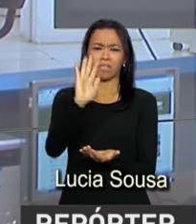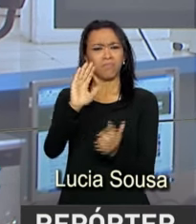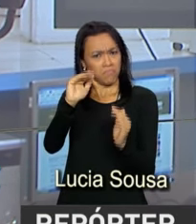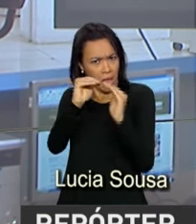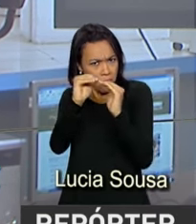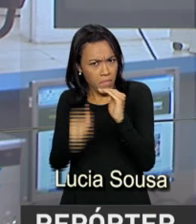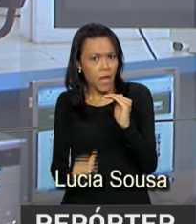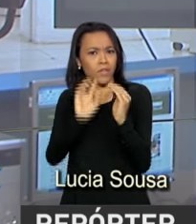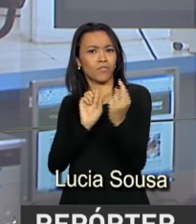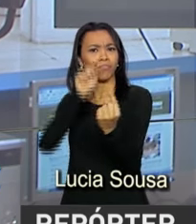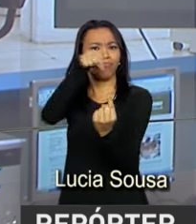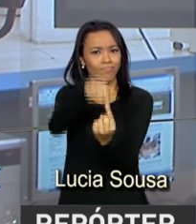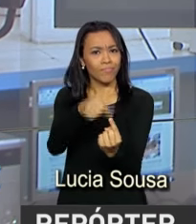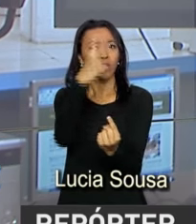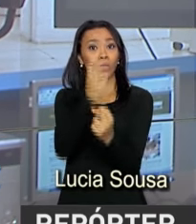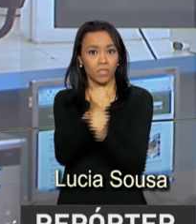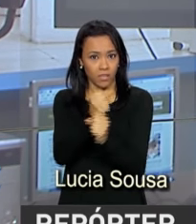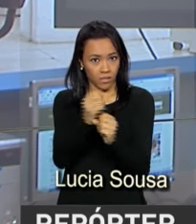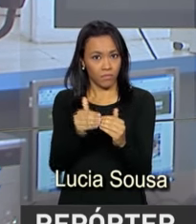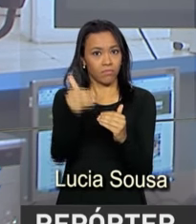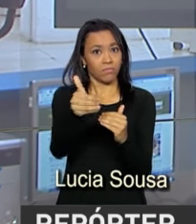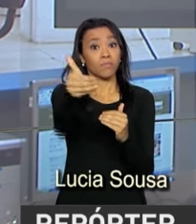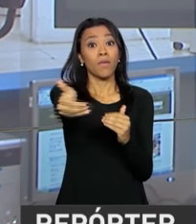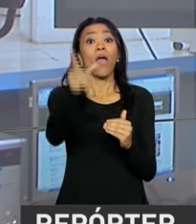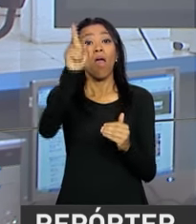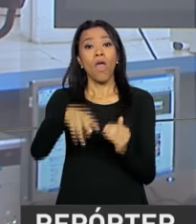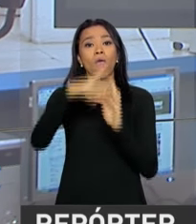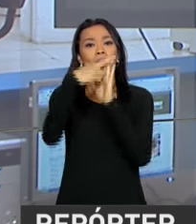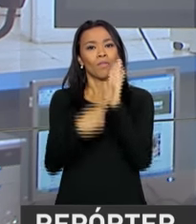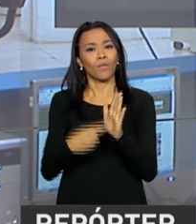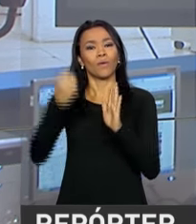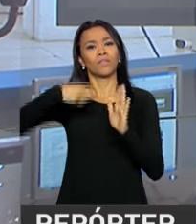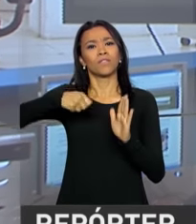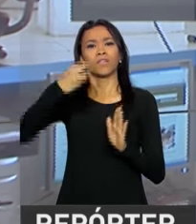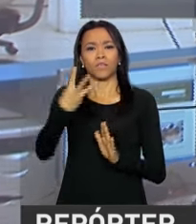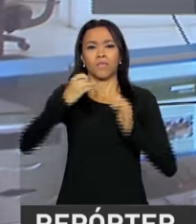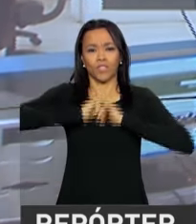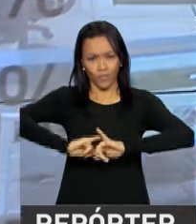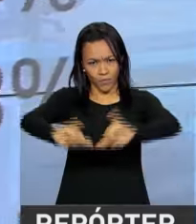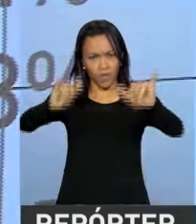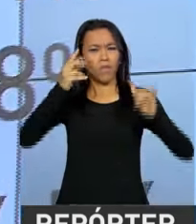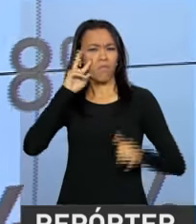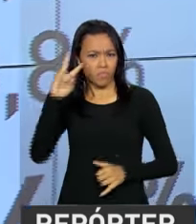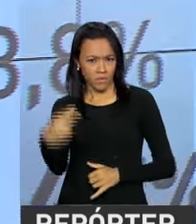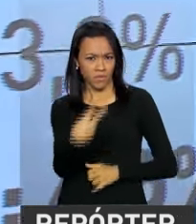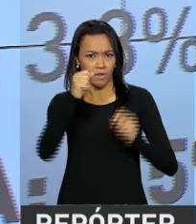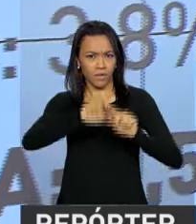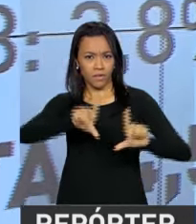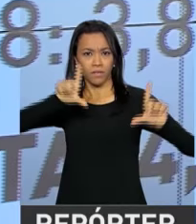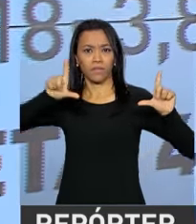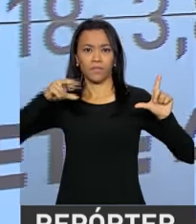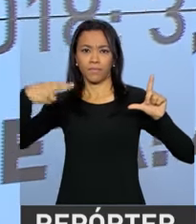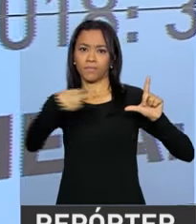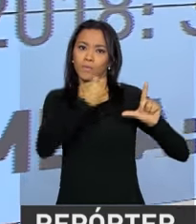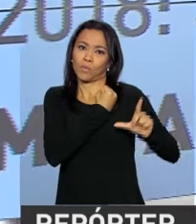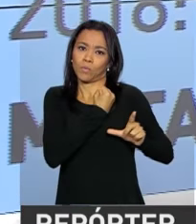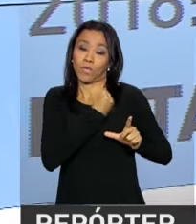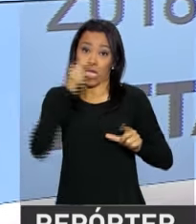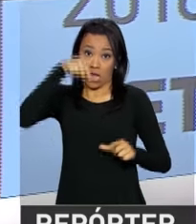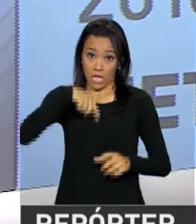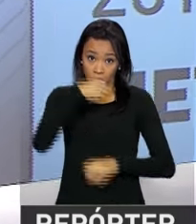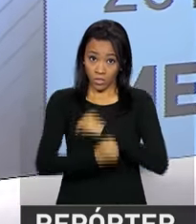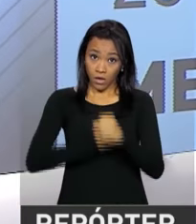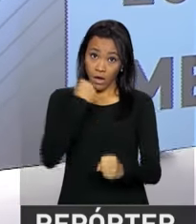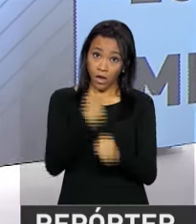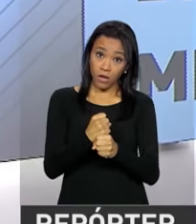próximos 2 anos é o que mostra um relatório trimestral divulgado há pouco pela instituição vamos ver os números aqui no nosso telão para este ano a